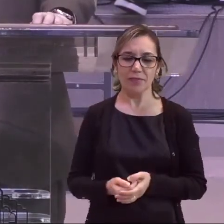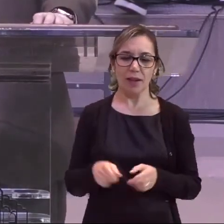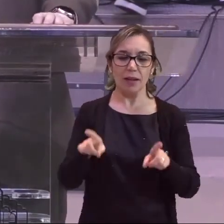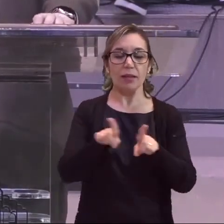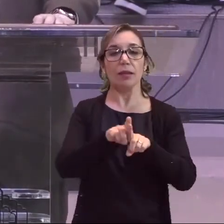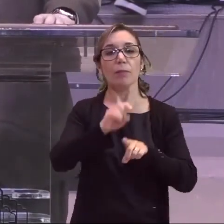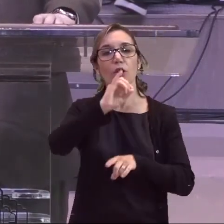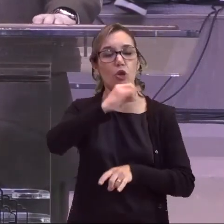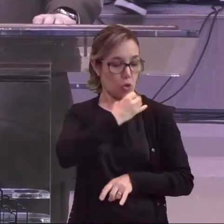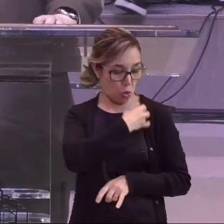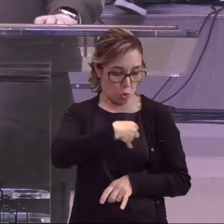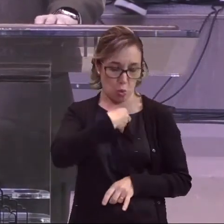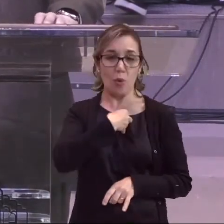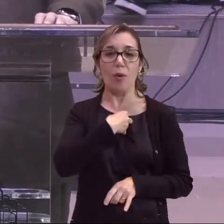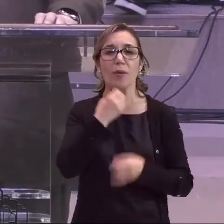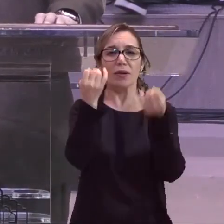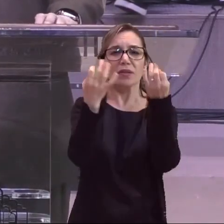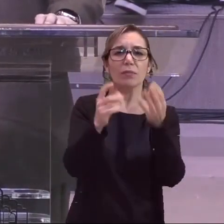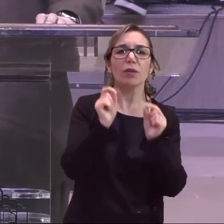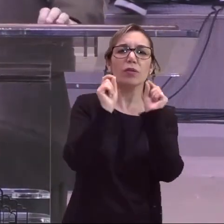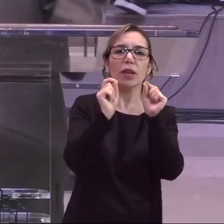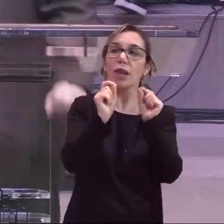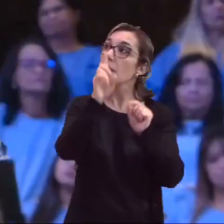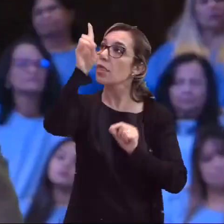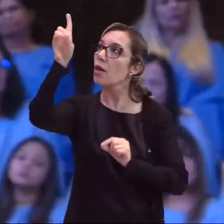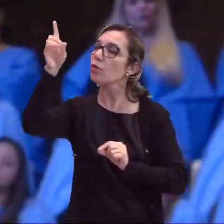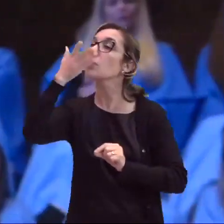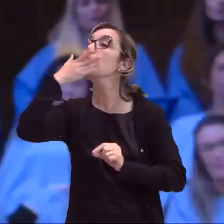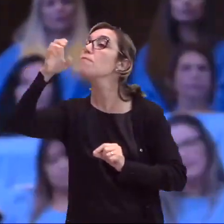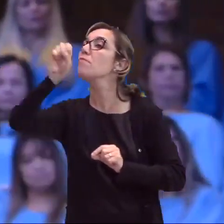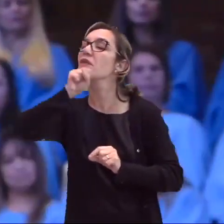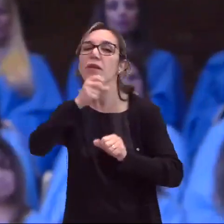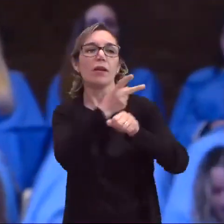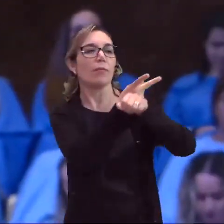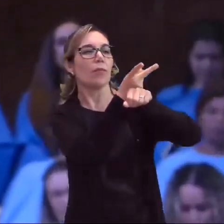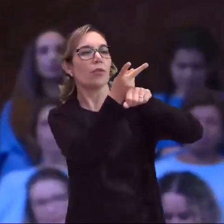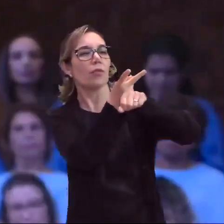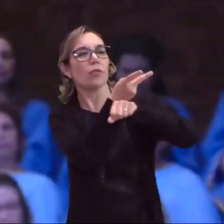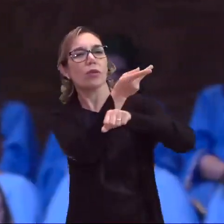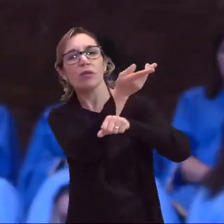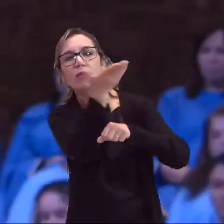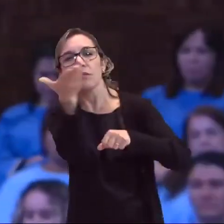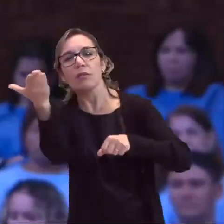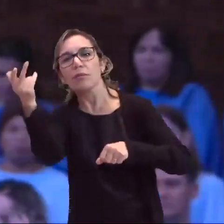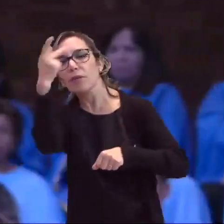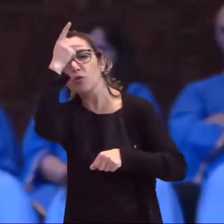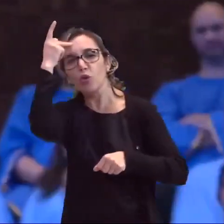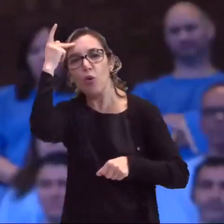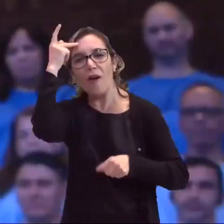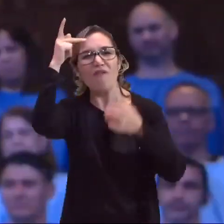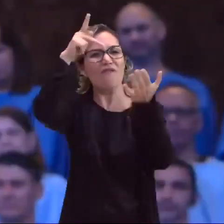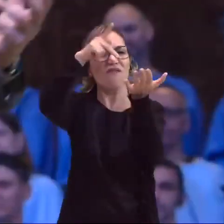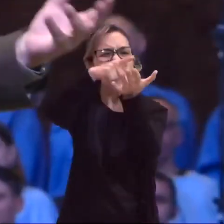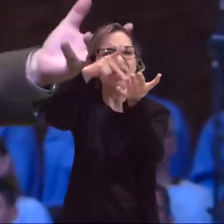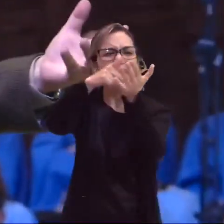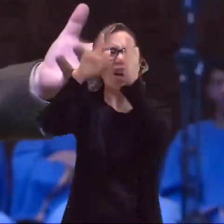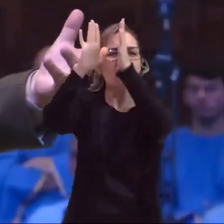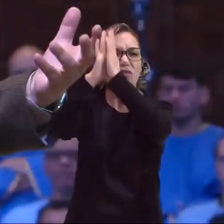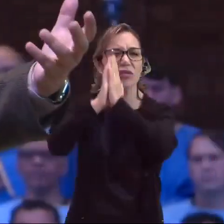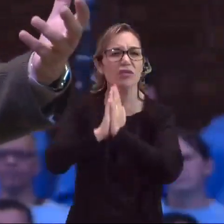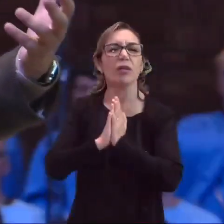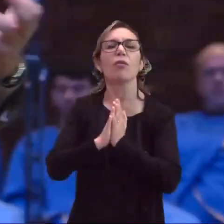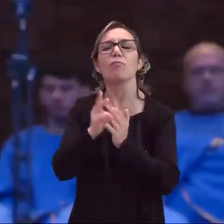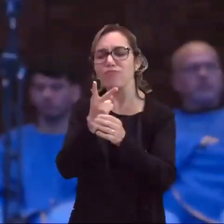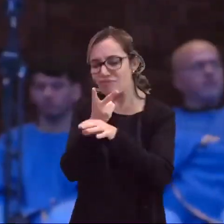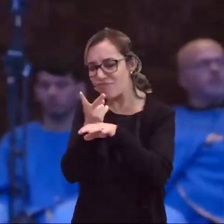são estes os adoradores que o pai procura e nessa comunhão que ele tá